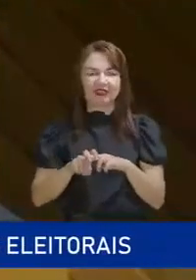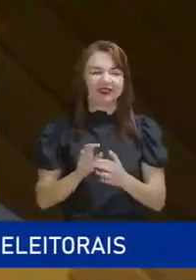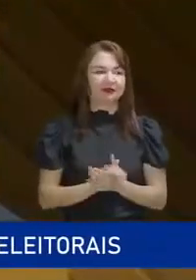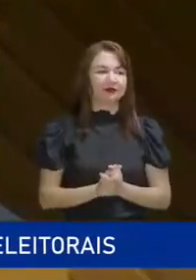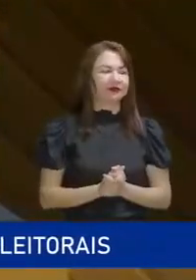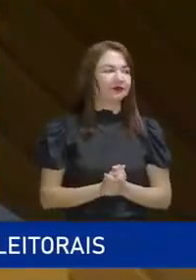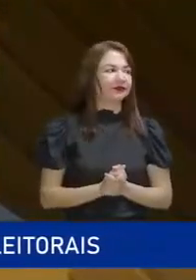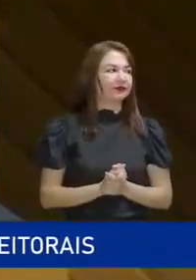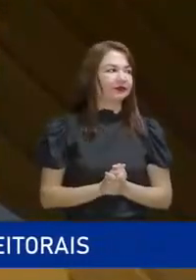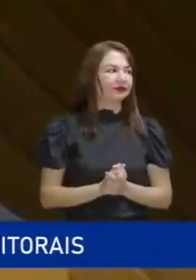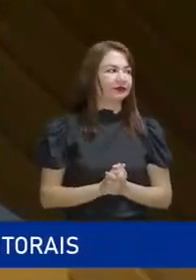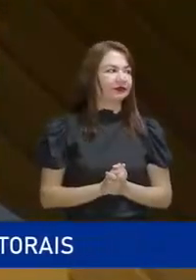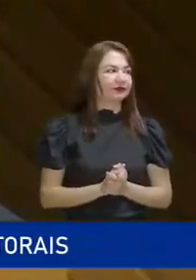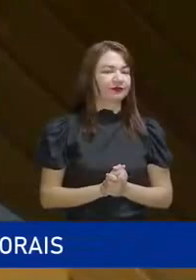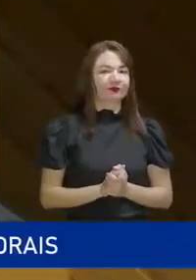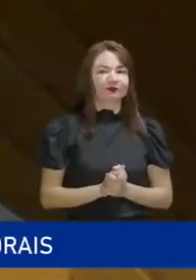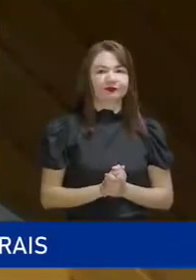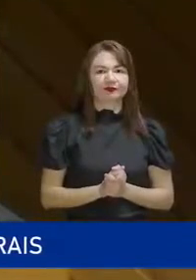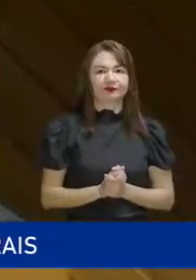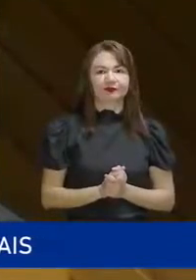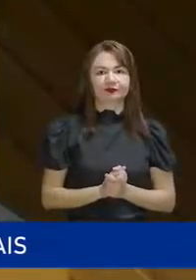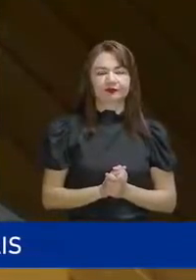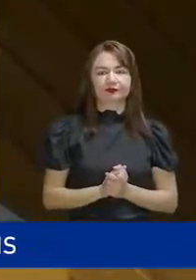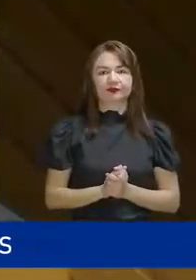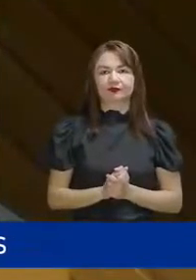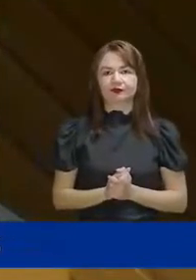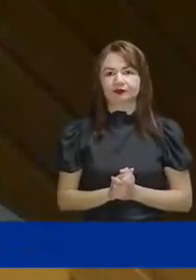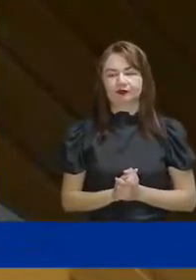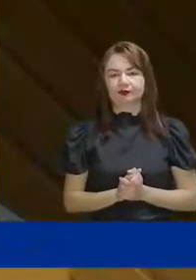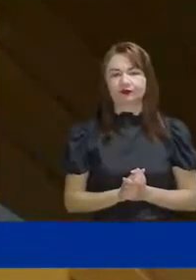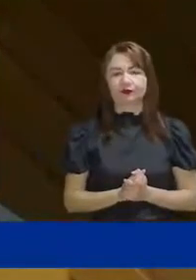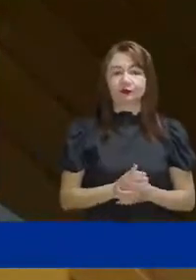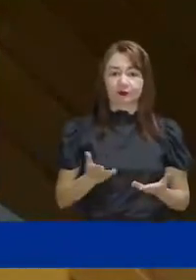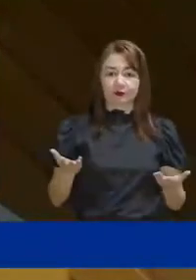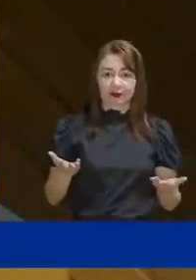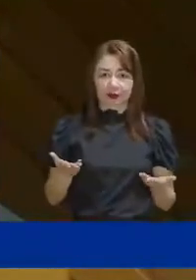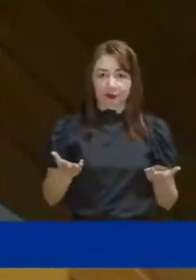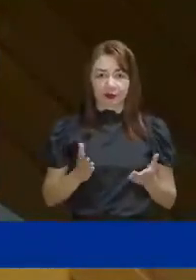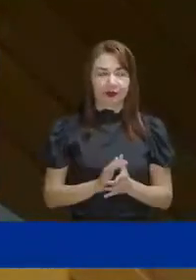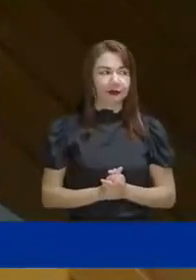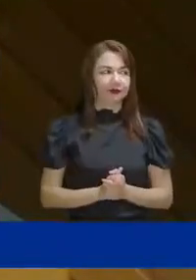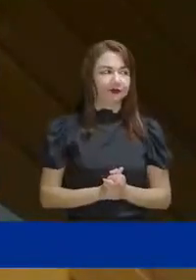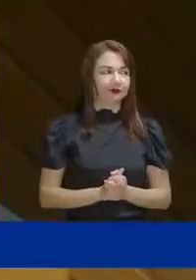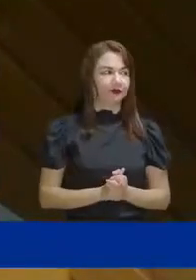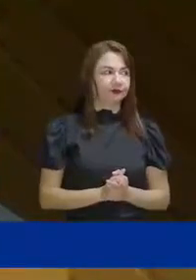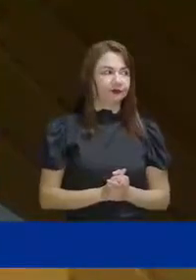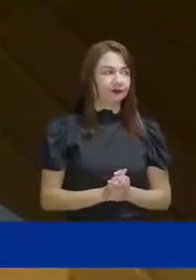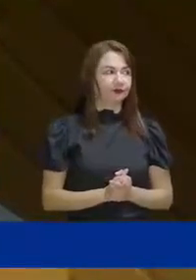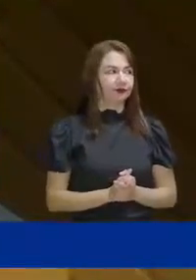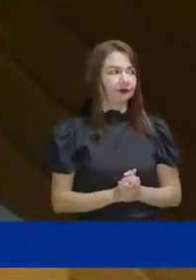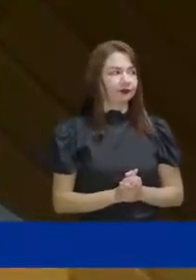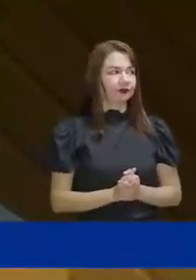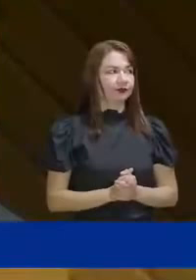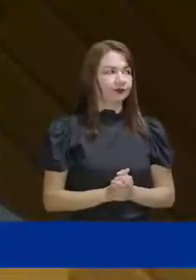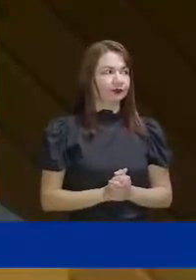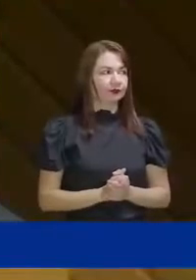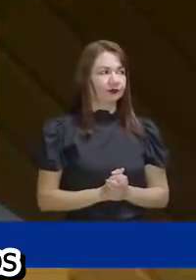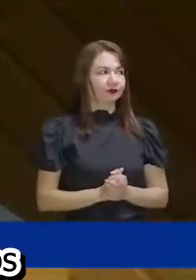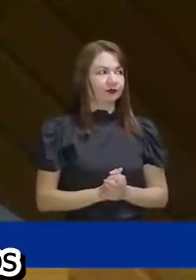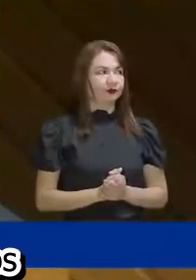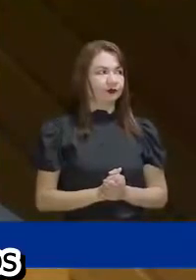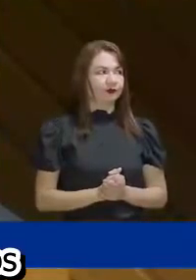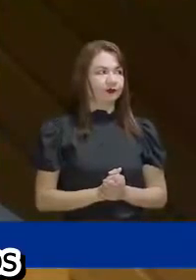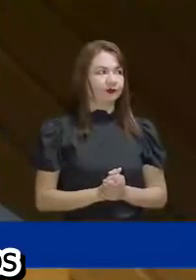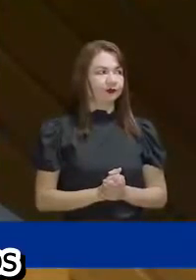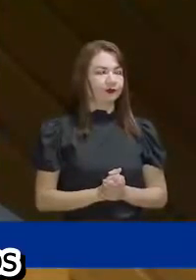e o presidente do COPITREL, para que, neste momento, tenhamos... Foco na cerimonialista Elaine Cantuar. Um